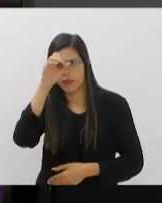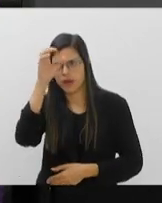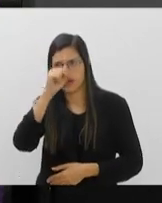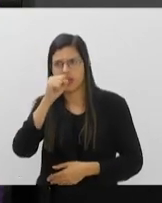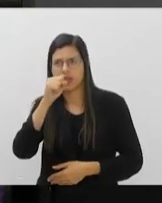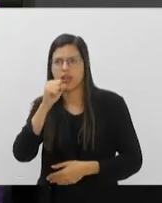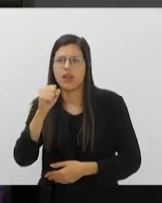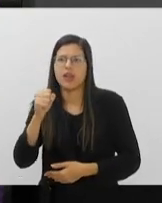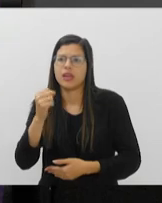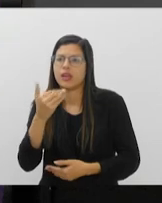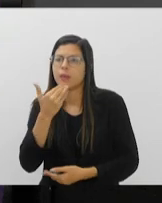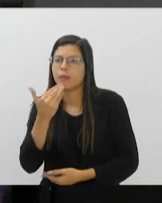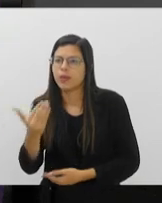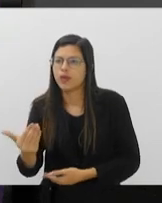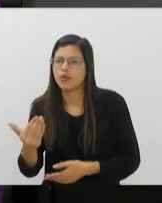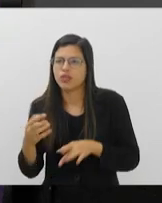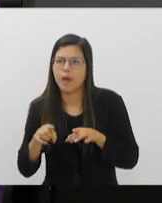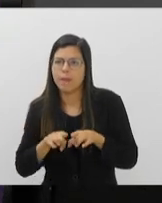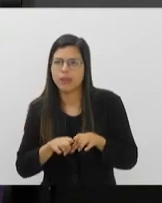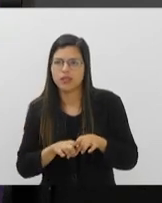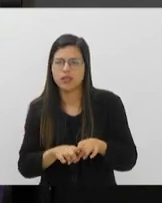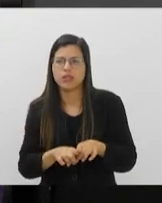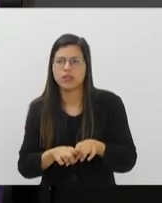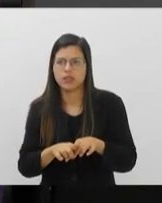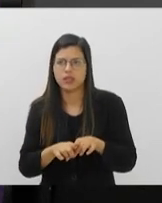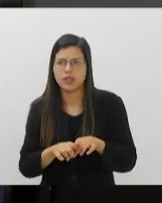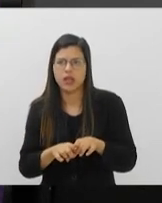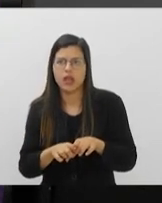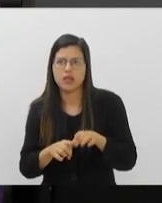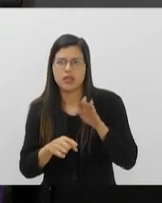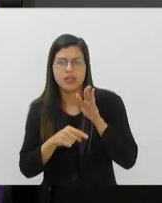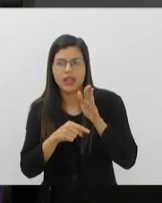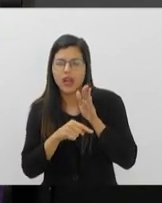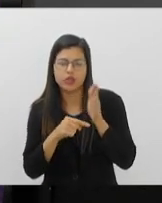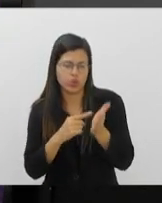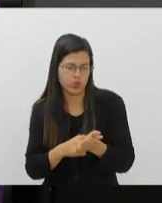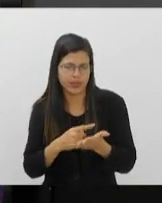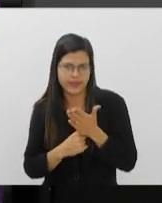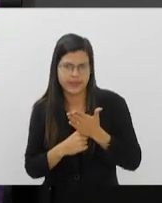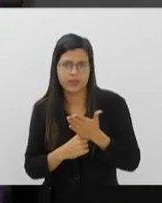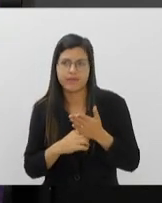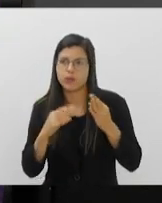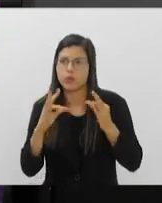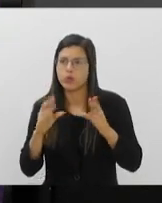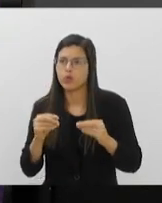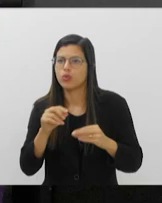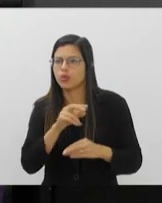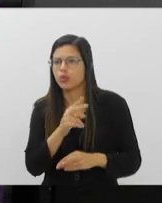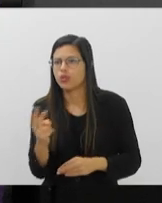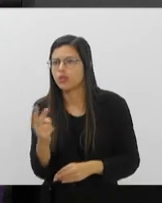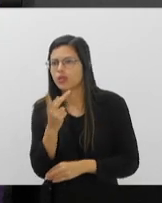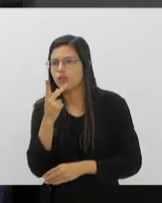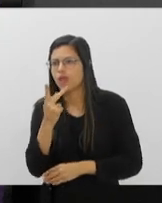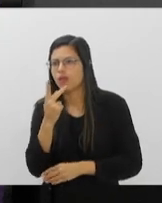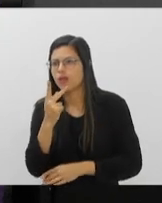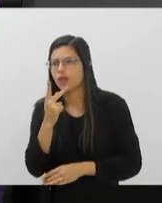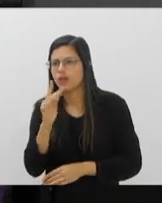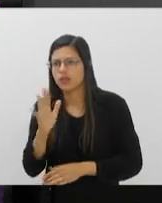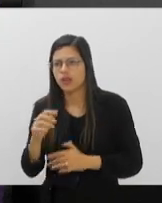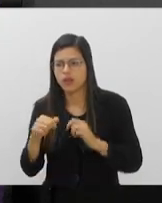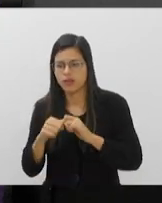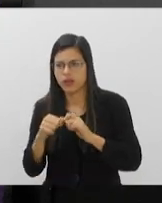implorar a parceria apoio e ajuda né Eh tudo que o senhor falou tudo que o senhor falou já tá sendo feito desde